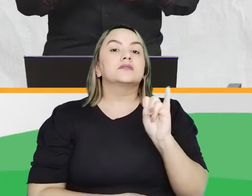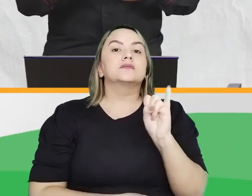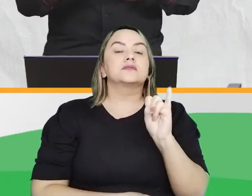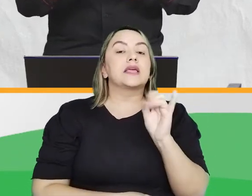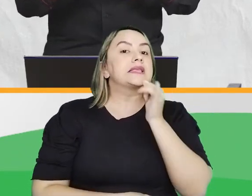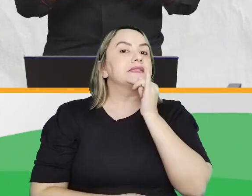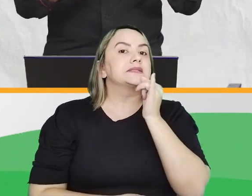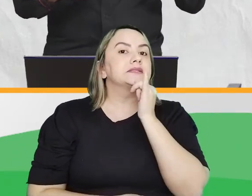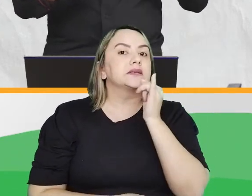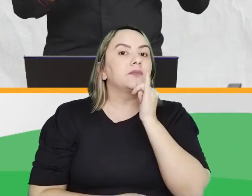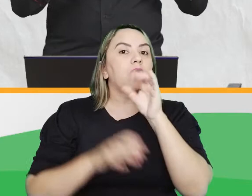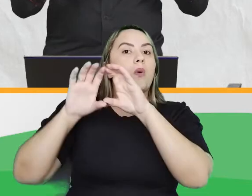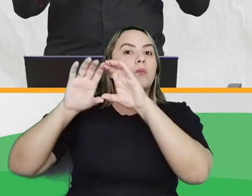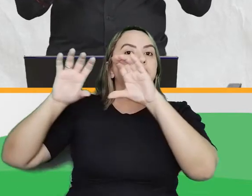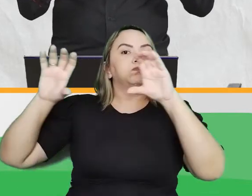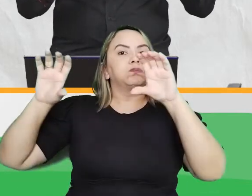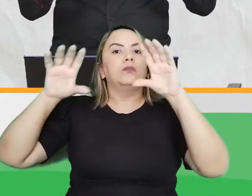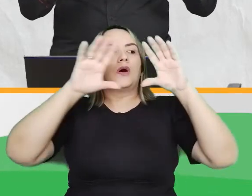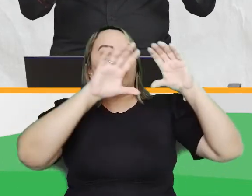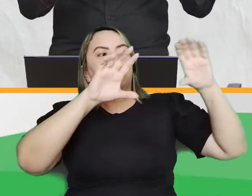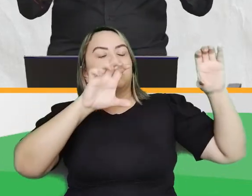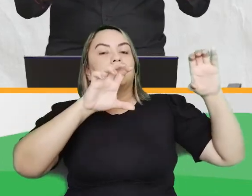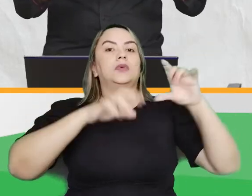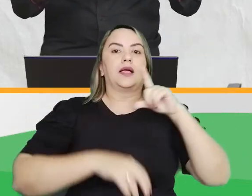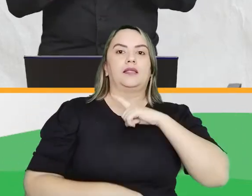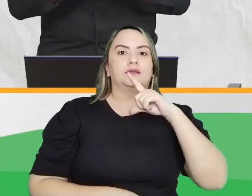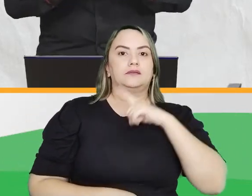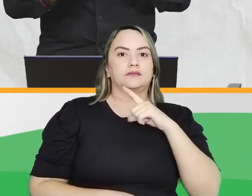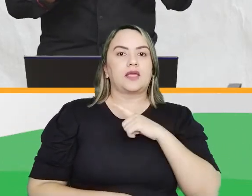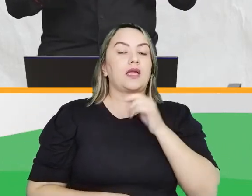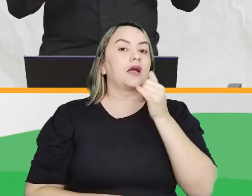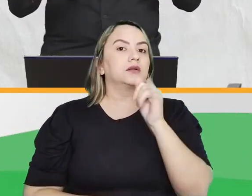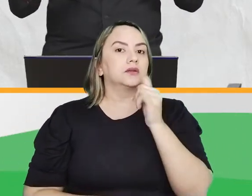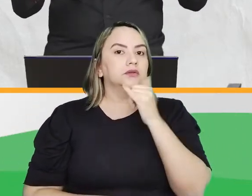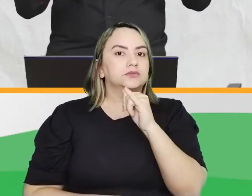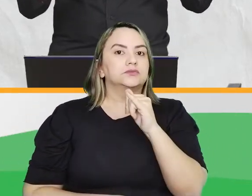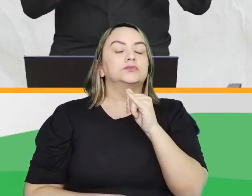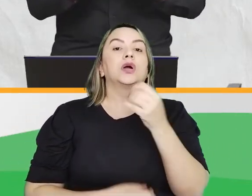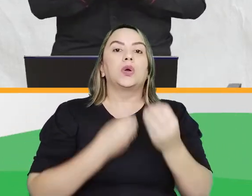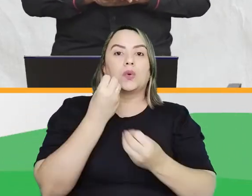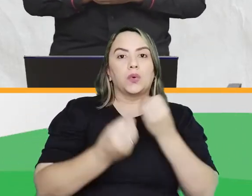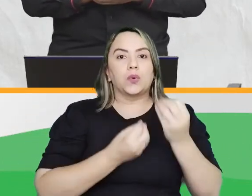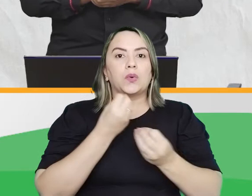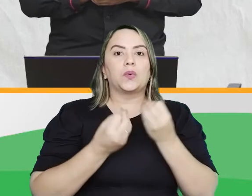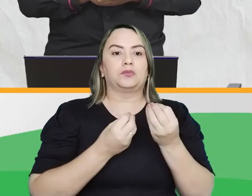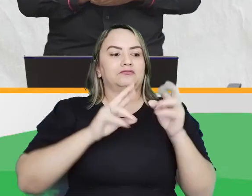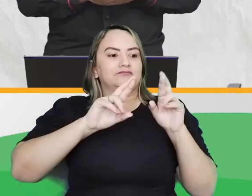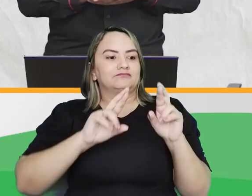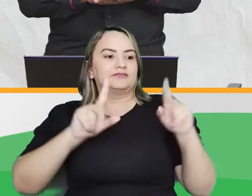ela acontece quando as duas nuvens, por exemplo, se for um raio entre nuvens, elas estão eletrizadas com cargas de